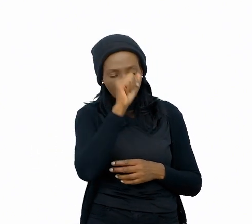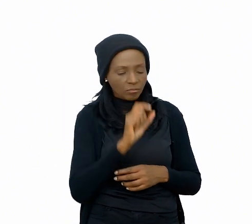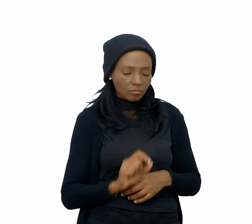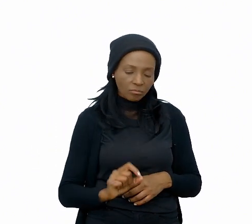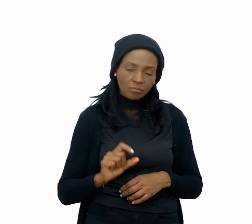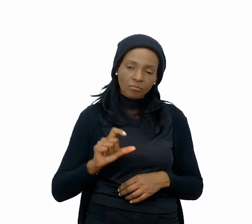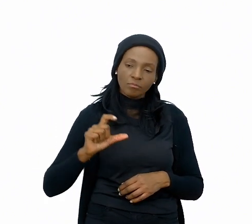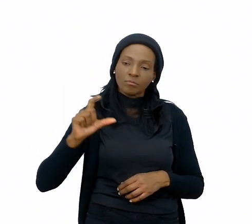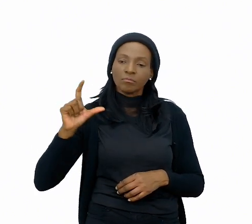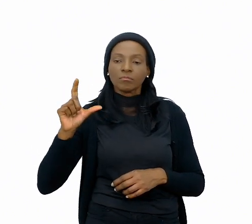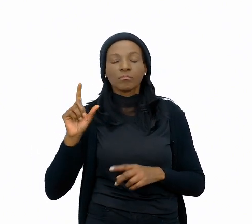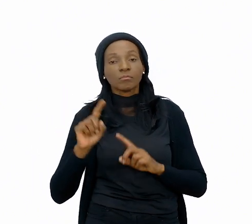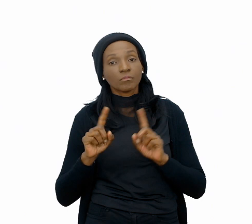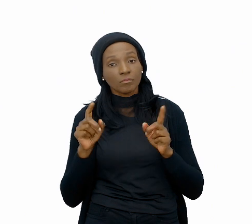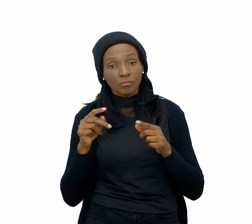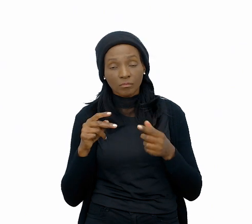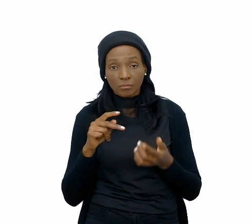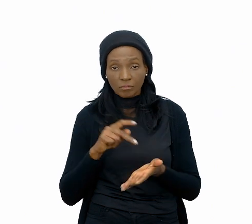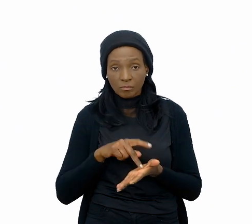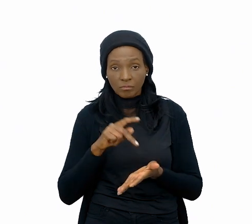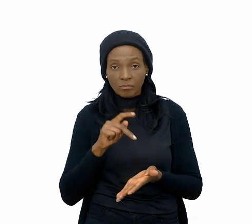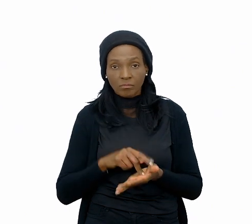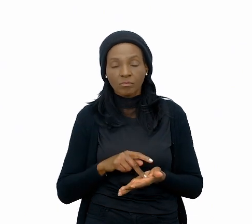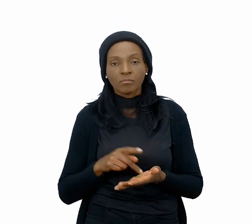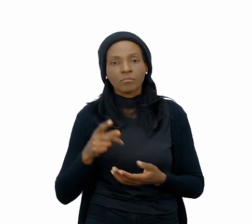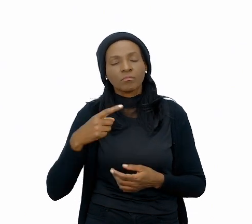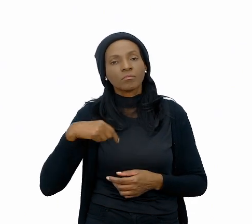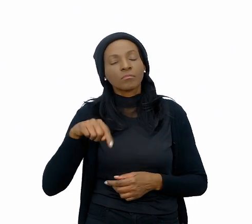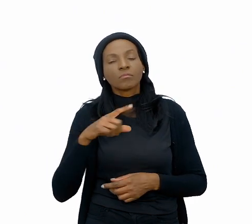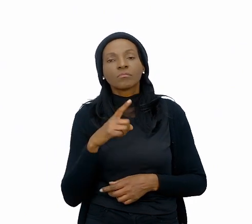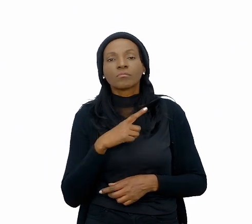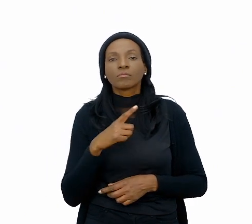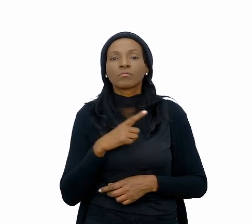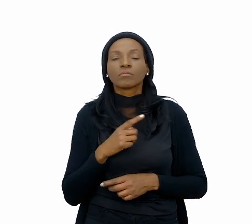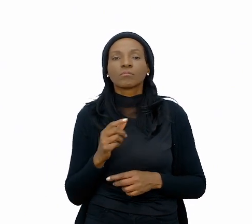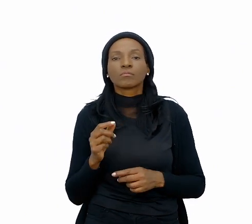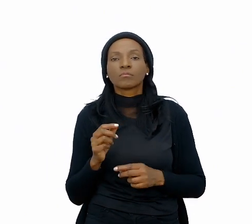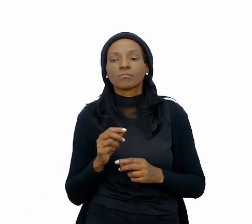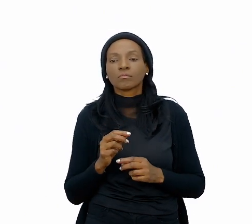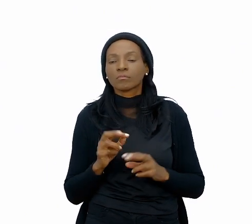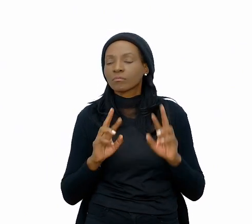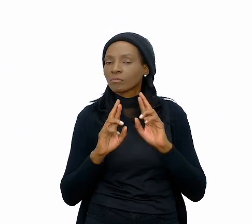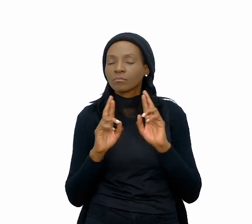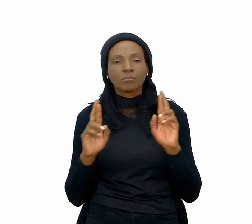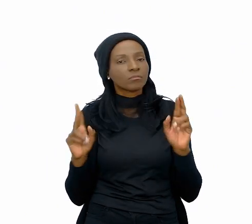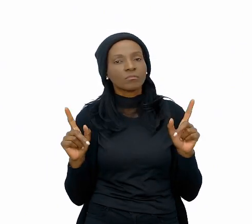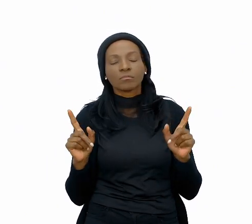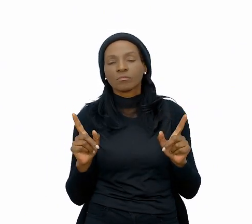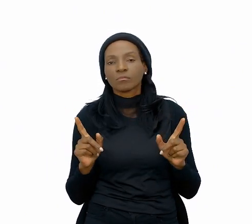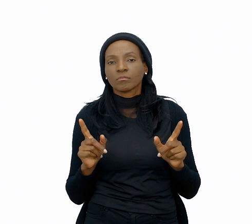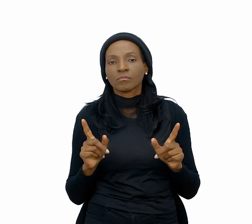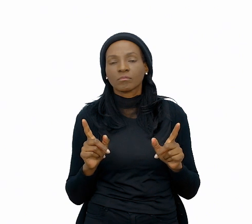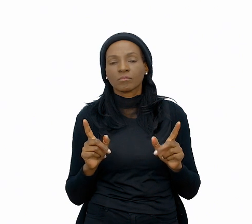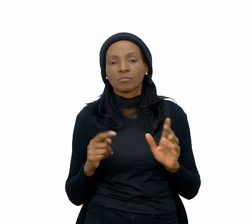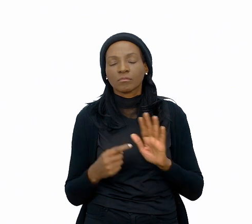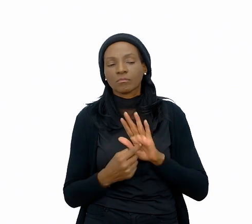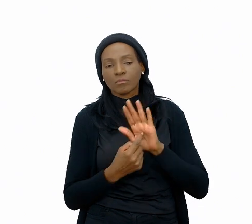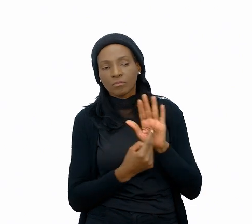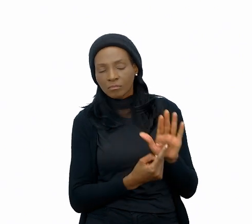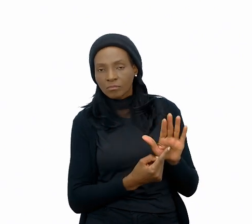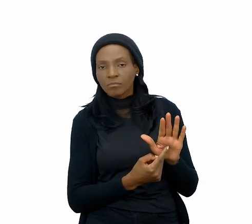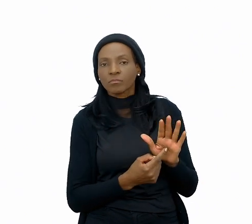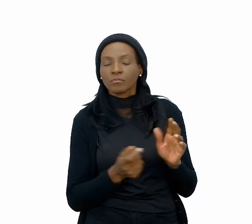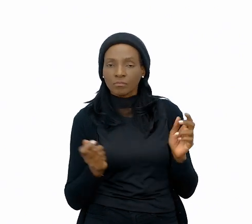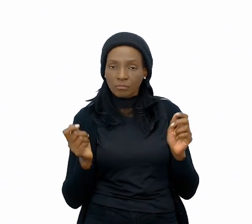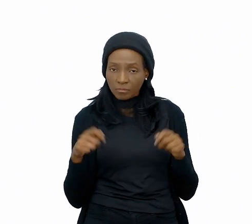Mas, na verdade, a gente tem outros apontamentos aí